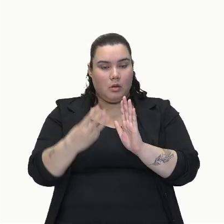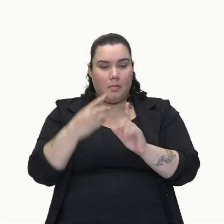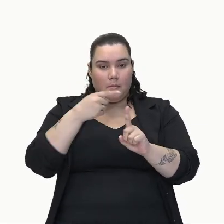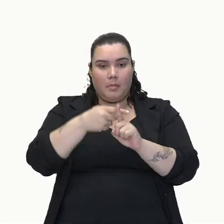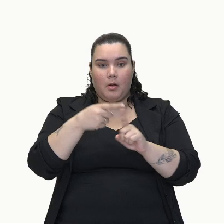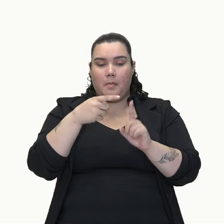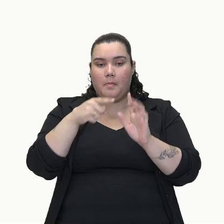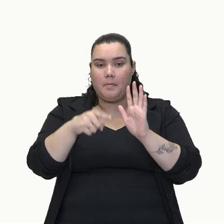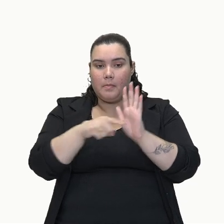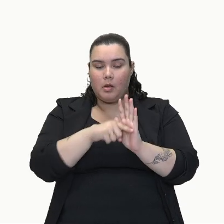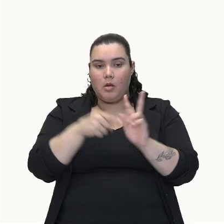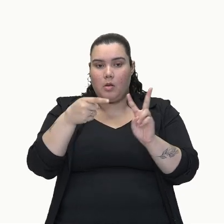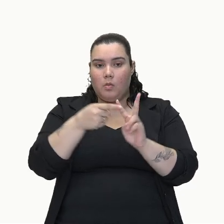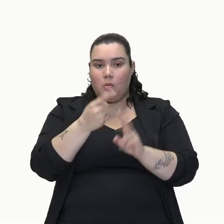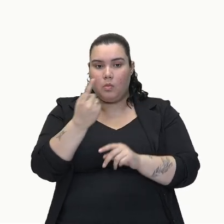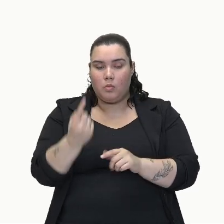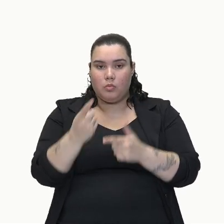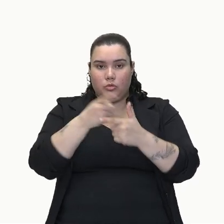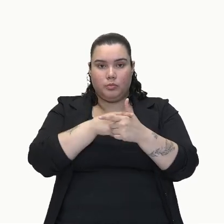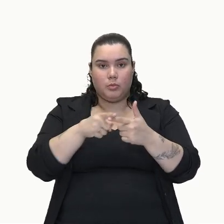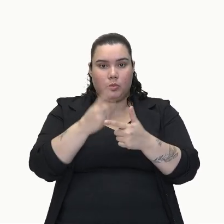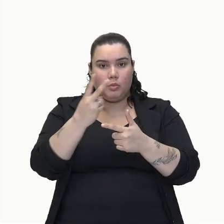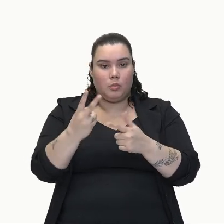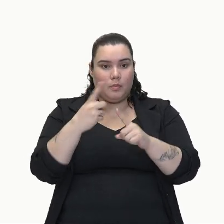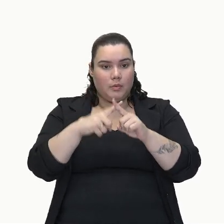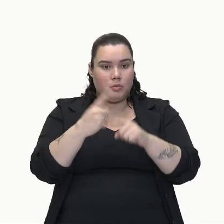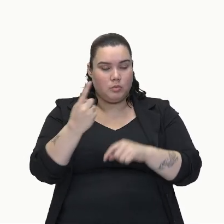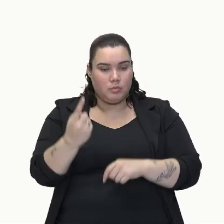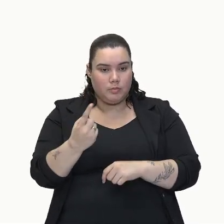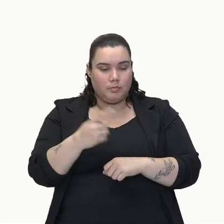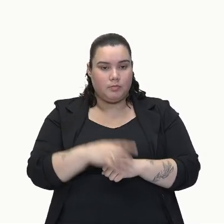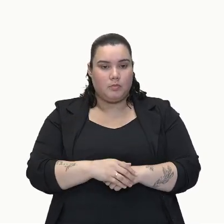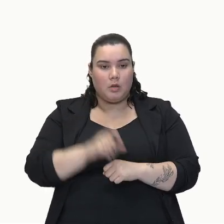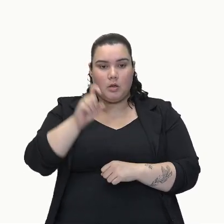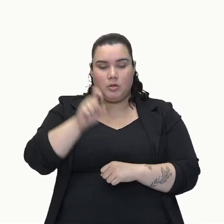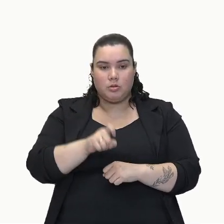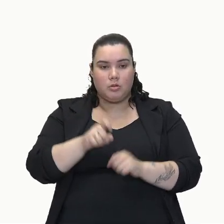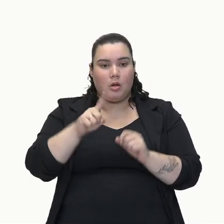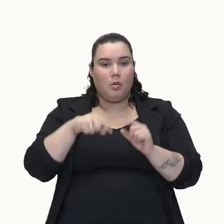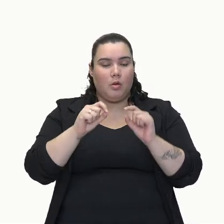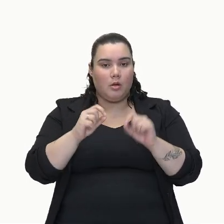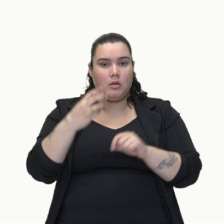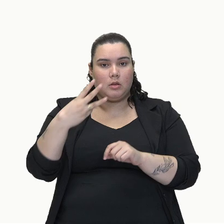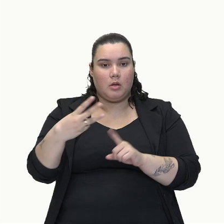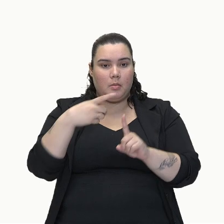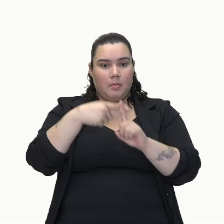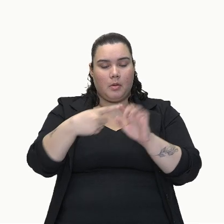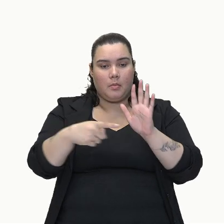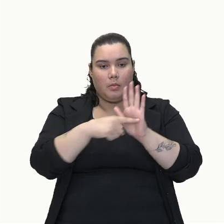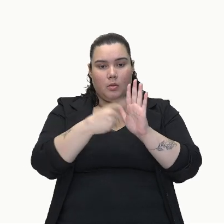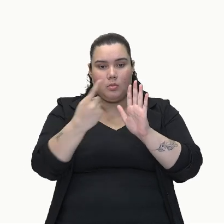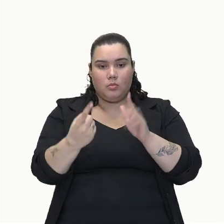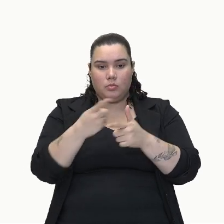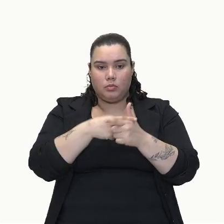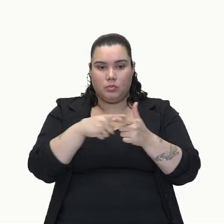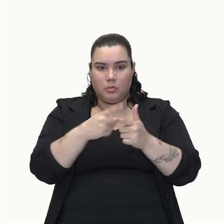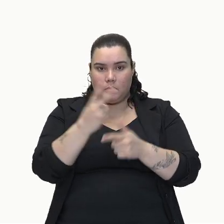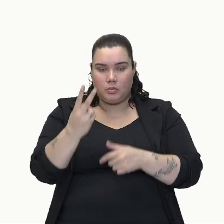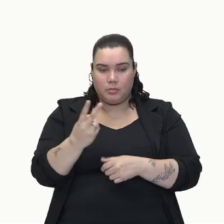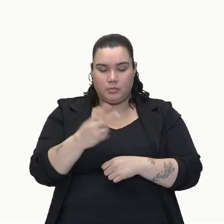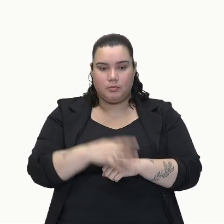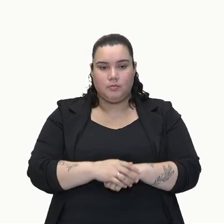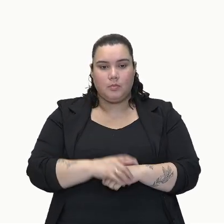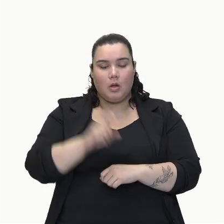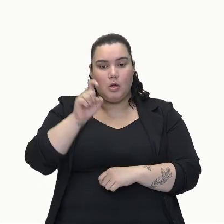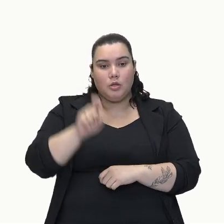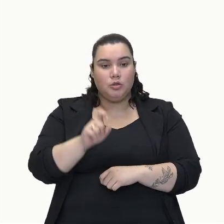raiz quadrada de 1, sobre 2 vezes 1. Temos x é igual a 3 mais ou menos 1 sobre 2, e aí temos